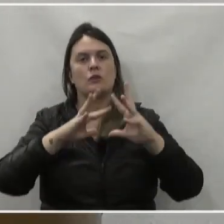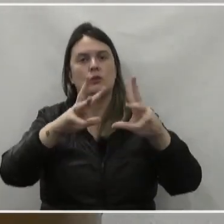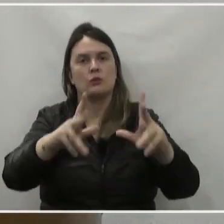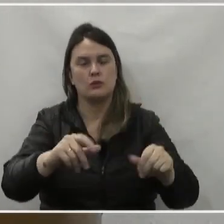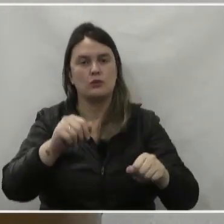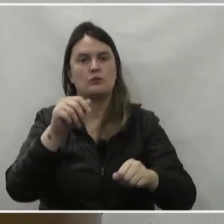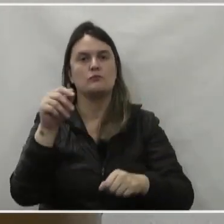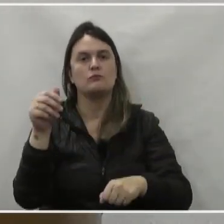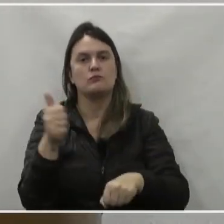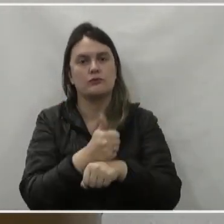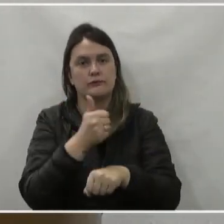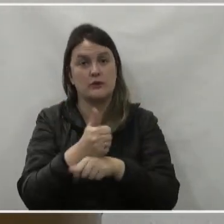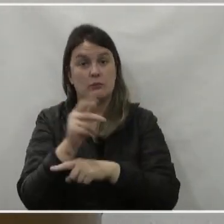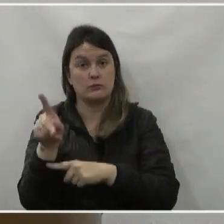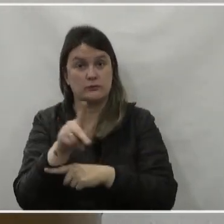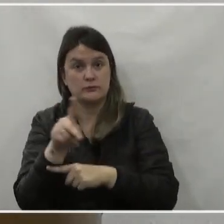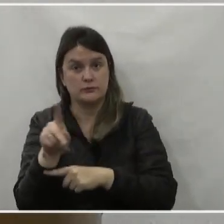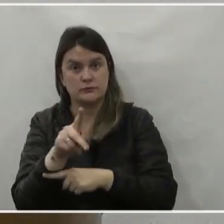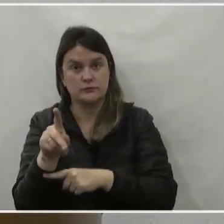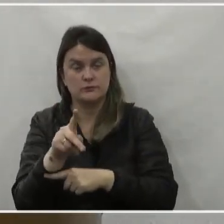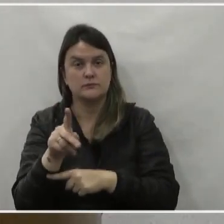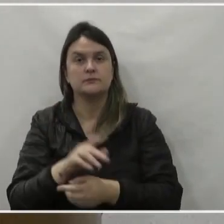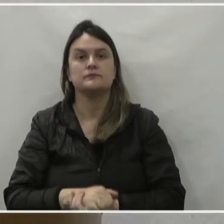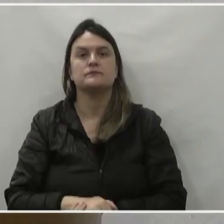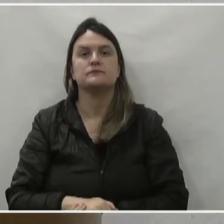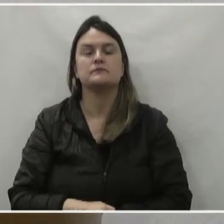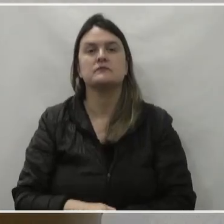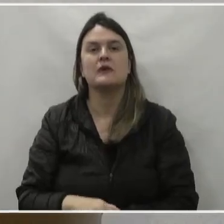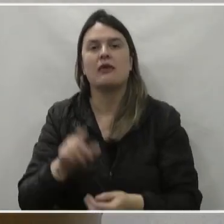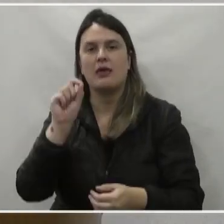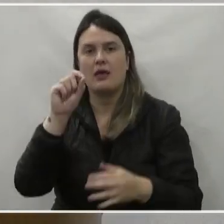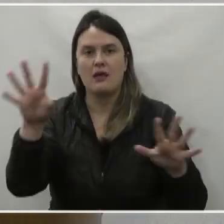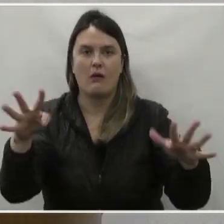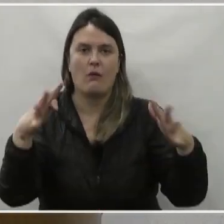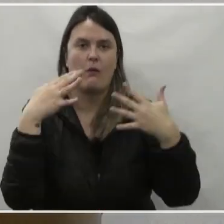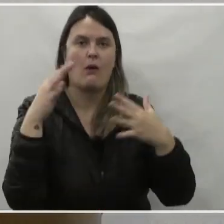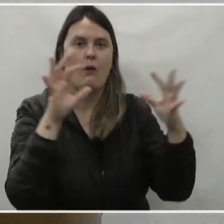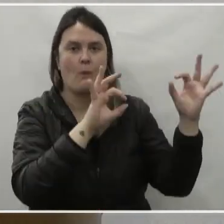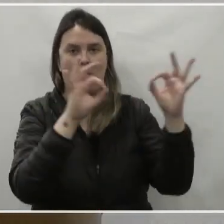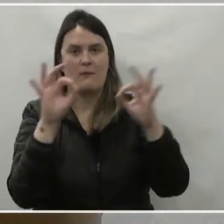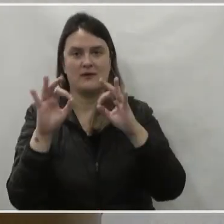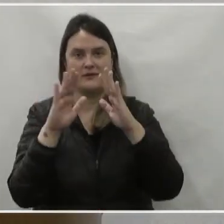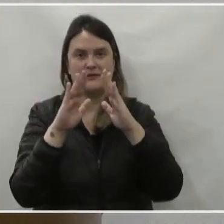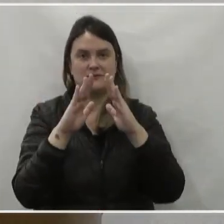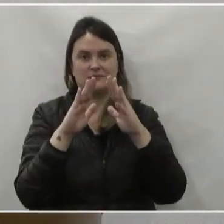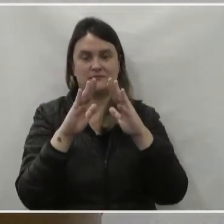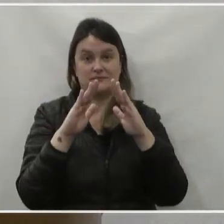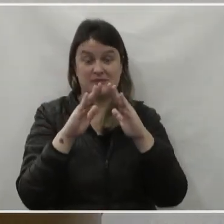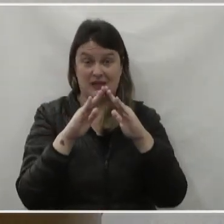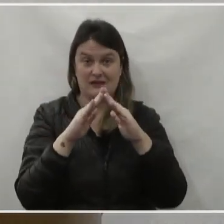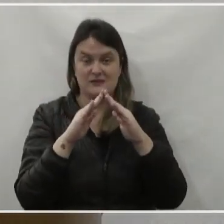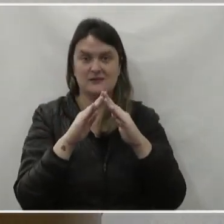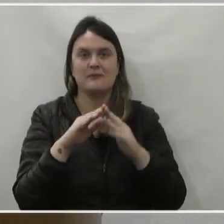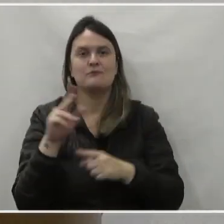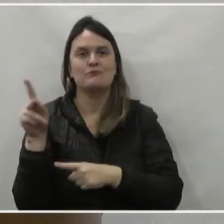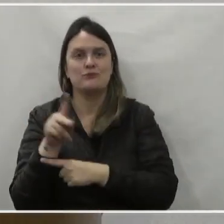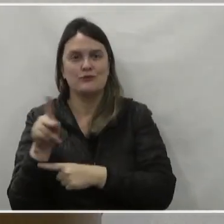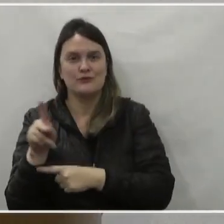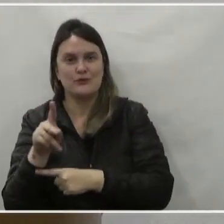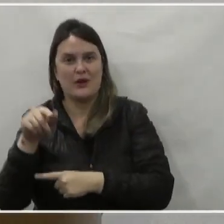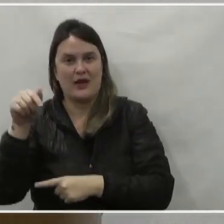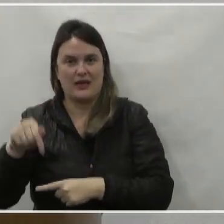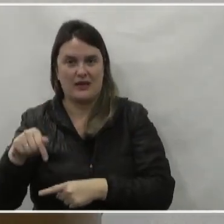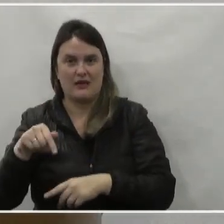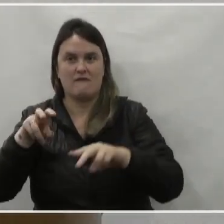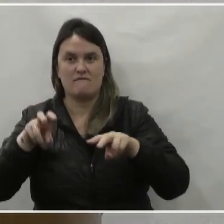todos os nossos professores que nos assistem em casa. Os professores aqui, remanescentes, que